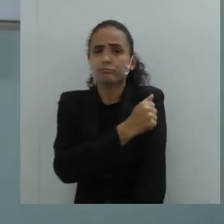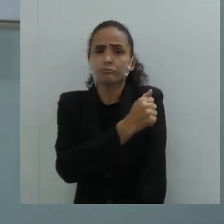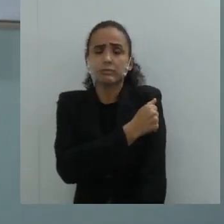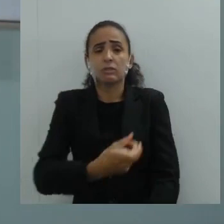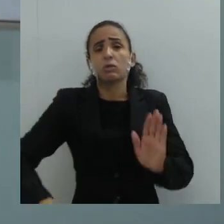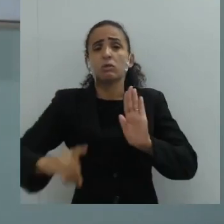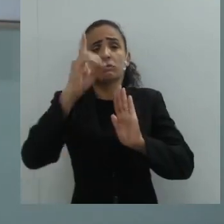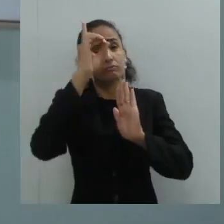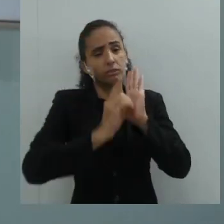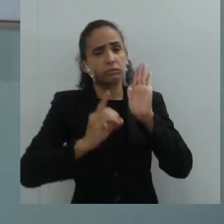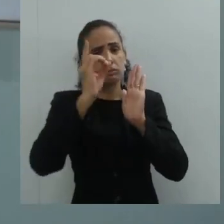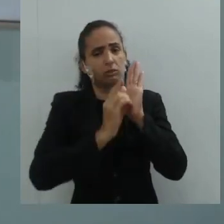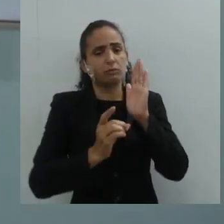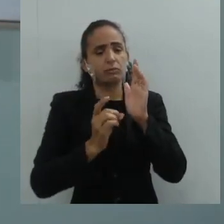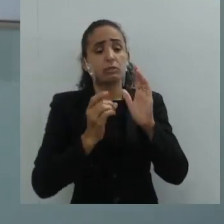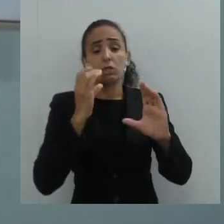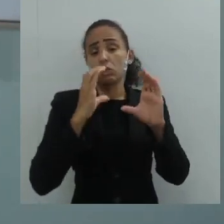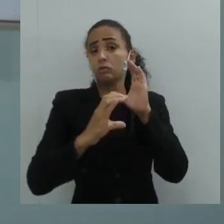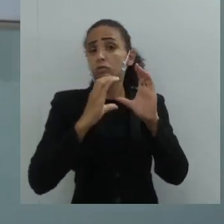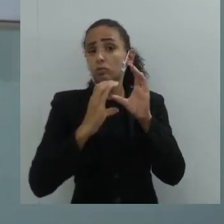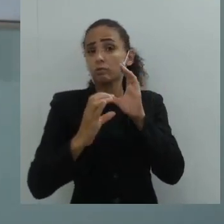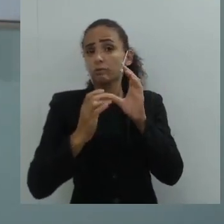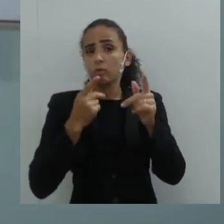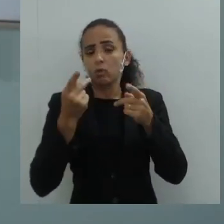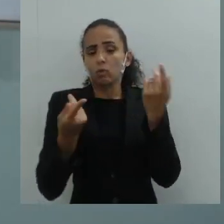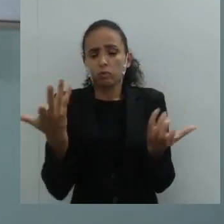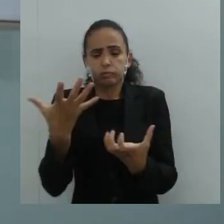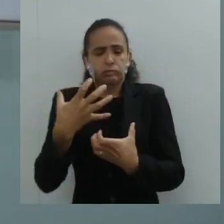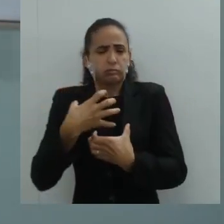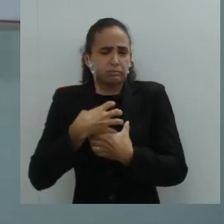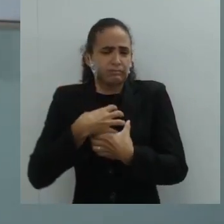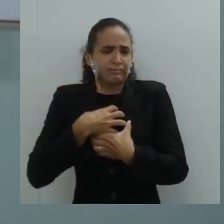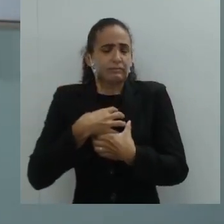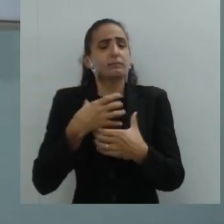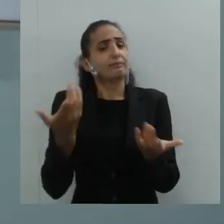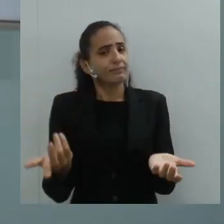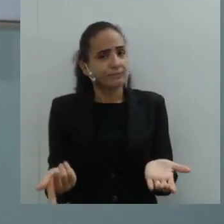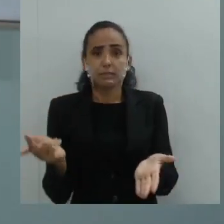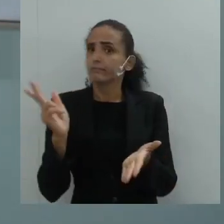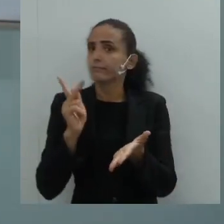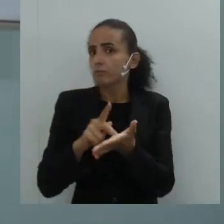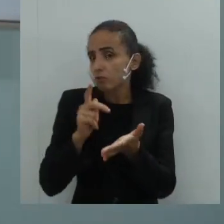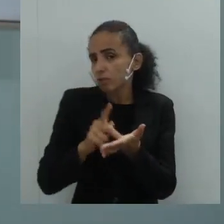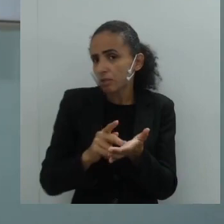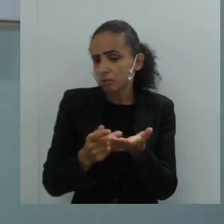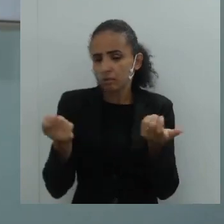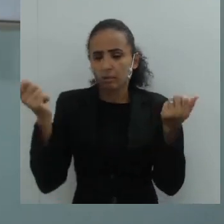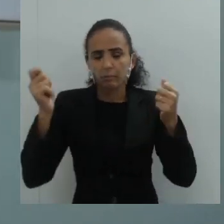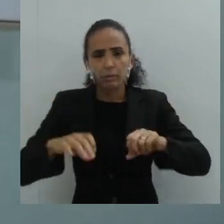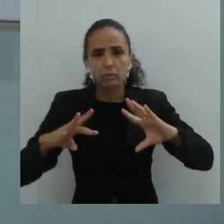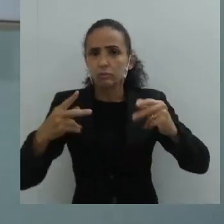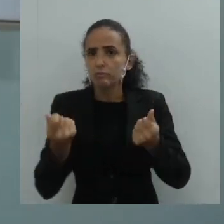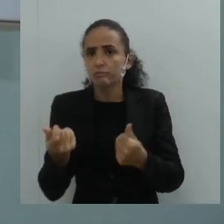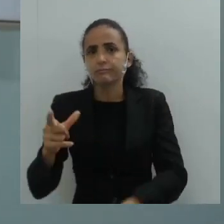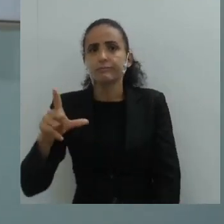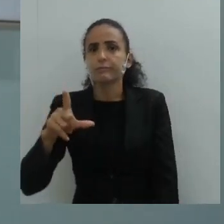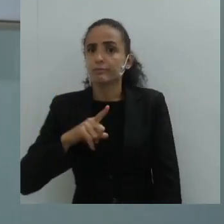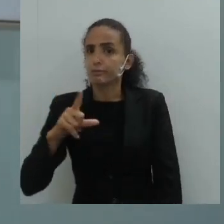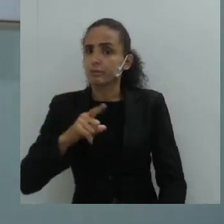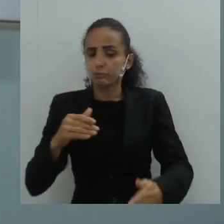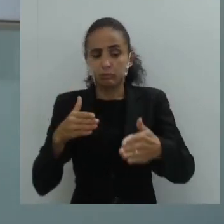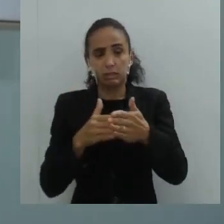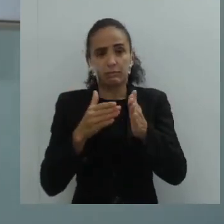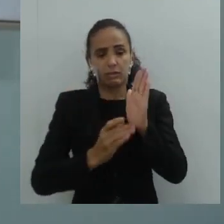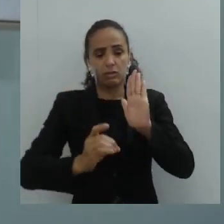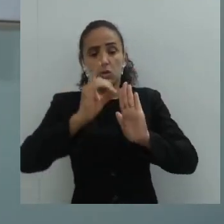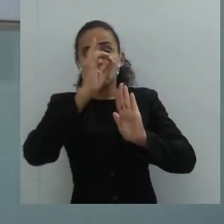temos de expressar os nossos sentimentos. Claro que eu não posso tudo, há uma barreira, ou seja, o direito